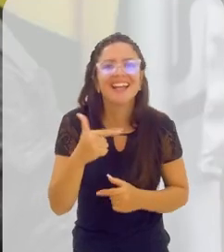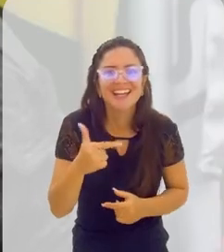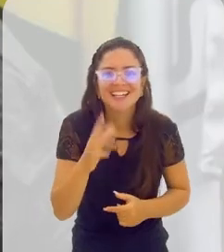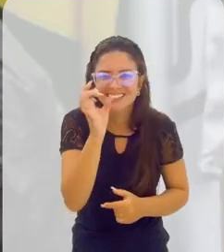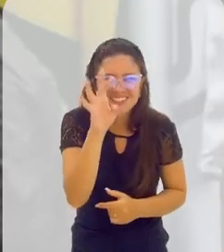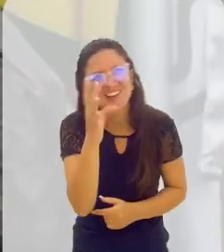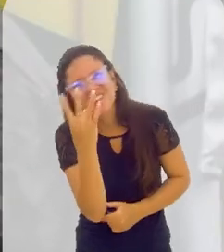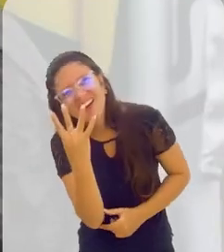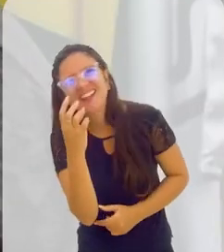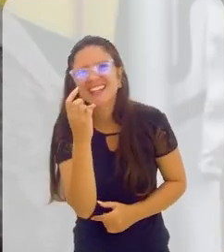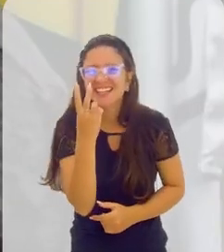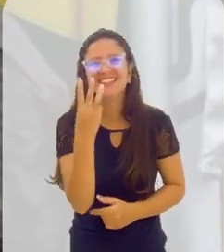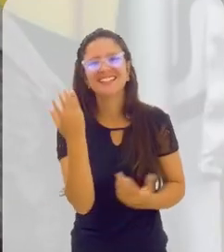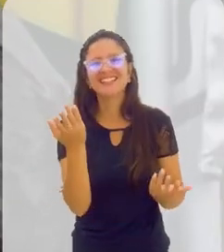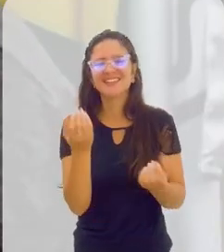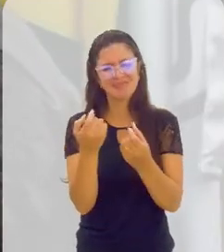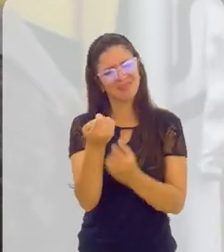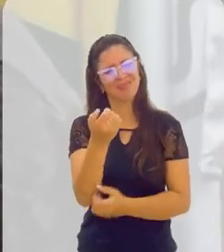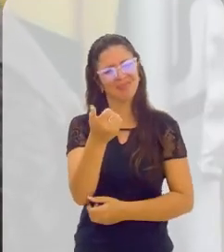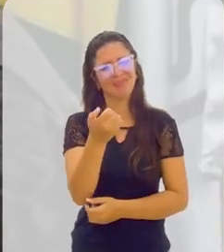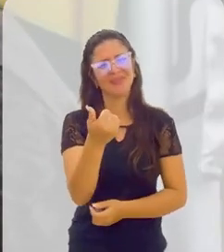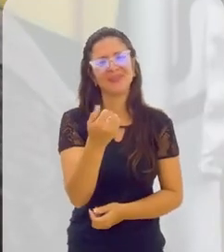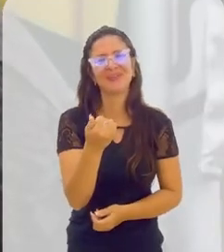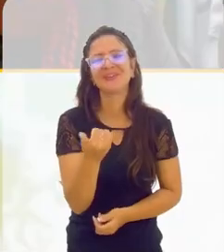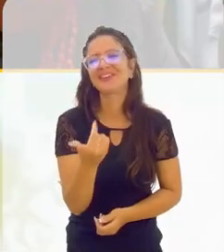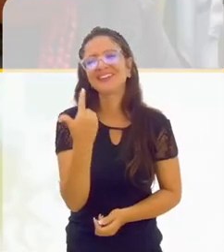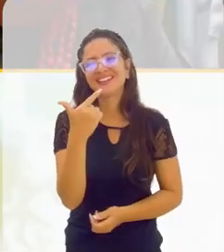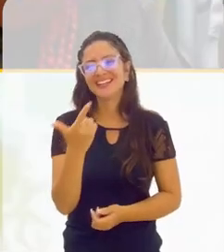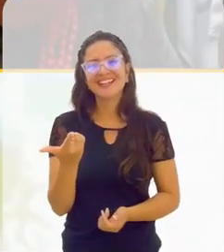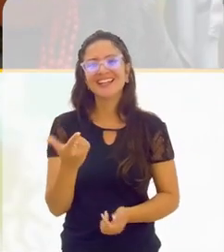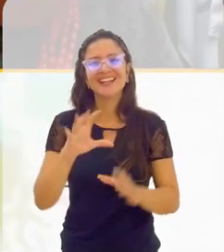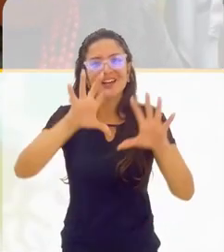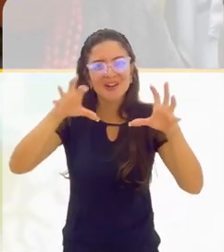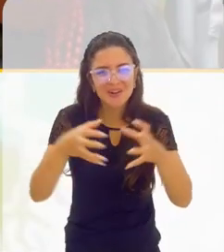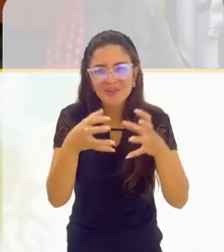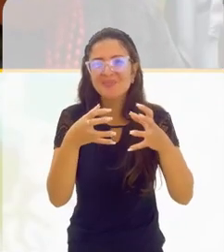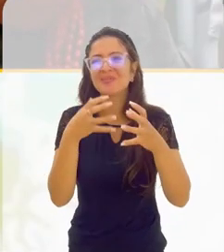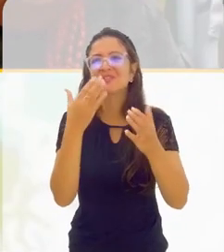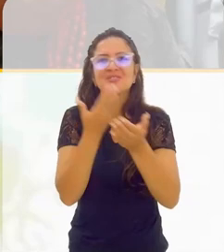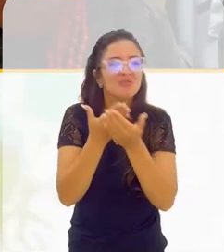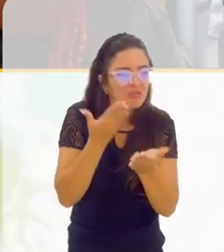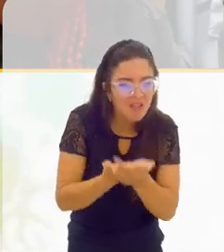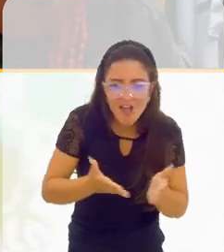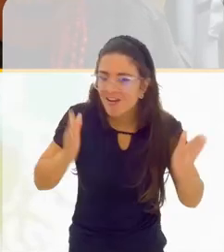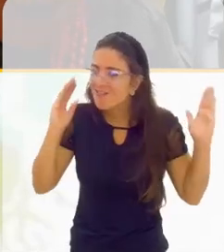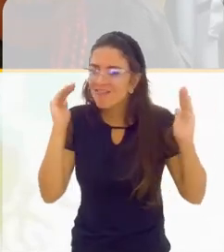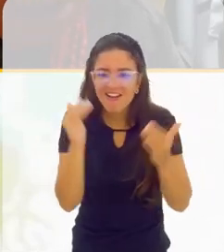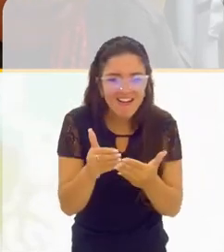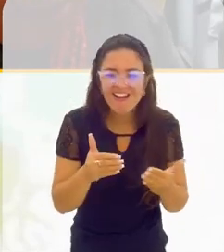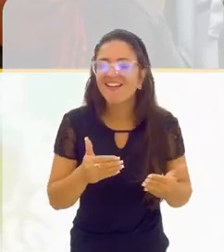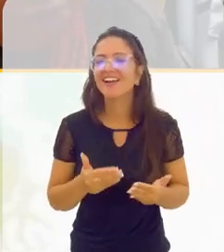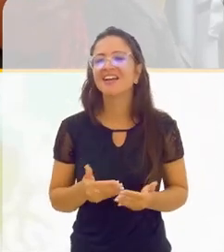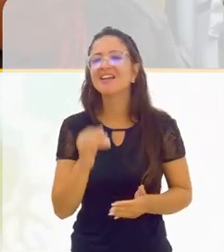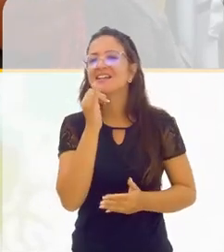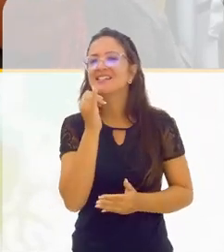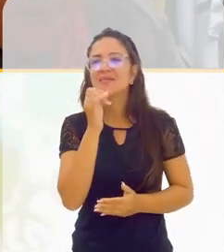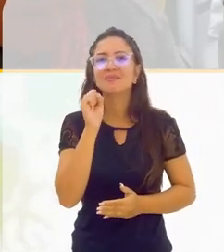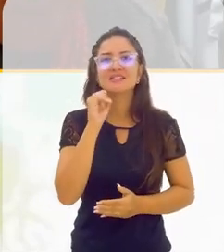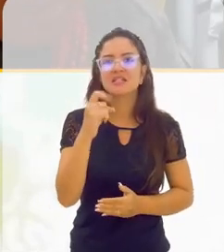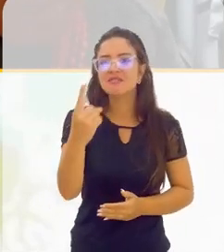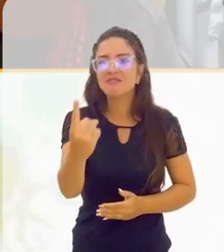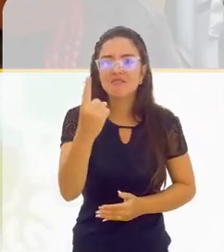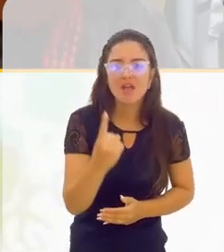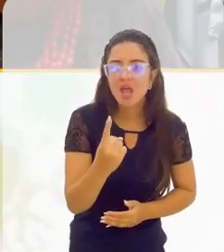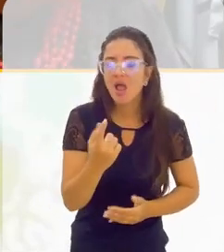tudo sim não existe isso você não vê tá sempre estudando e sempre quando chega quando chega